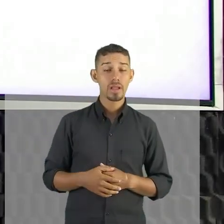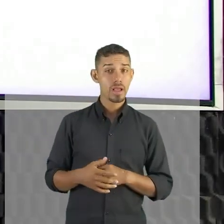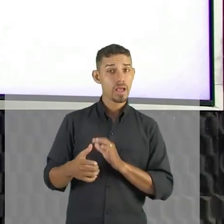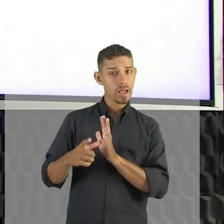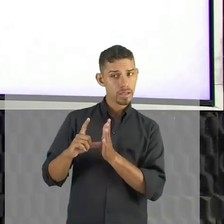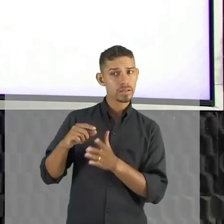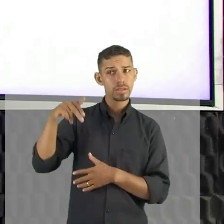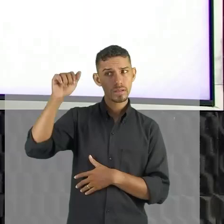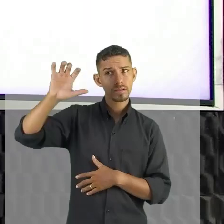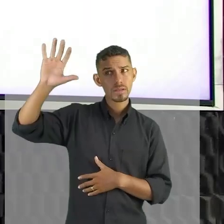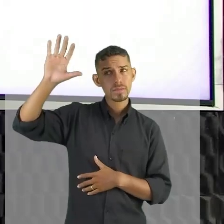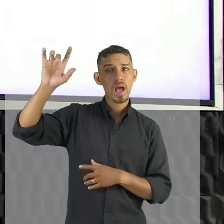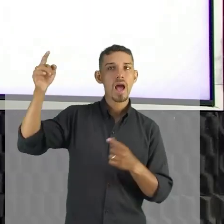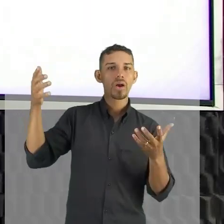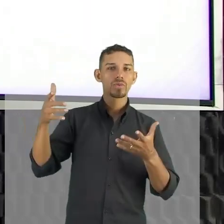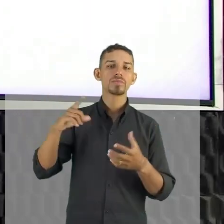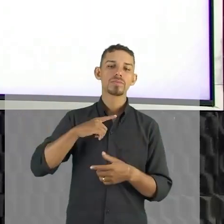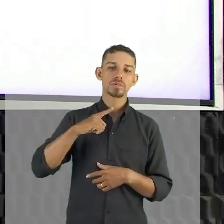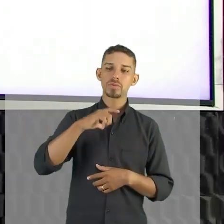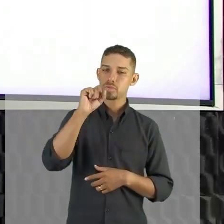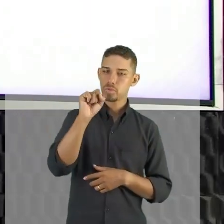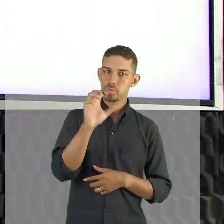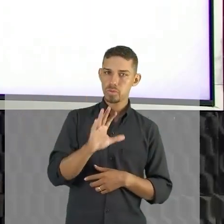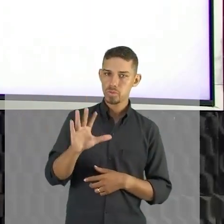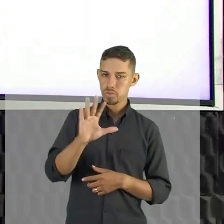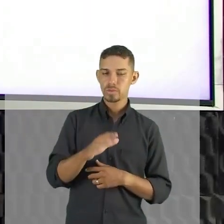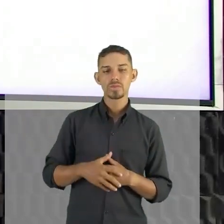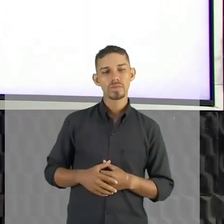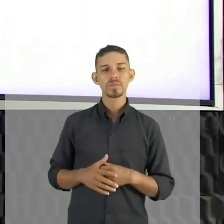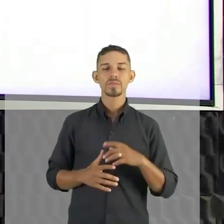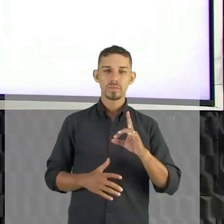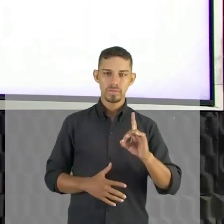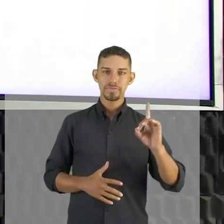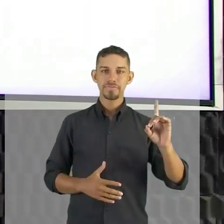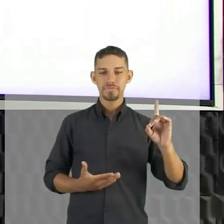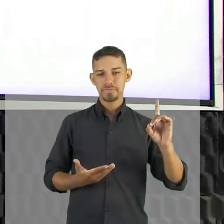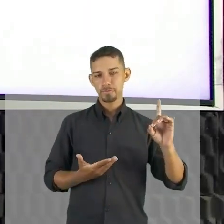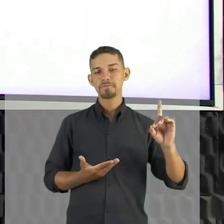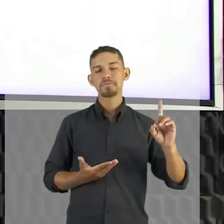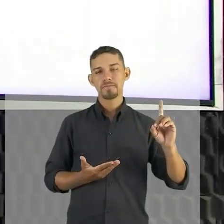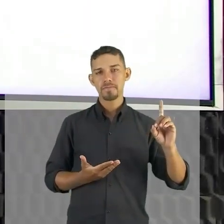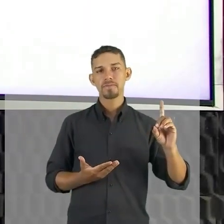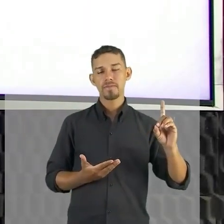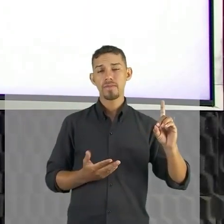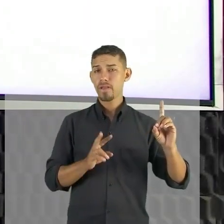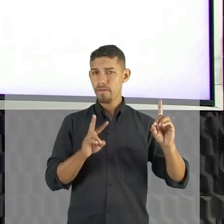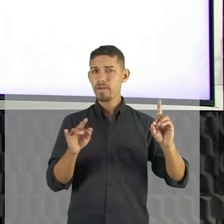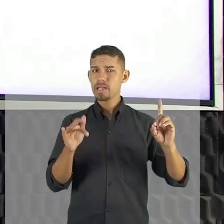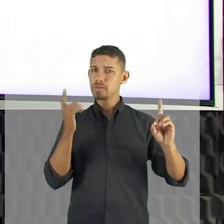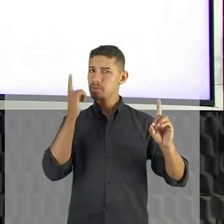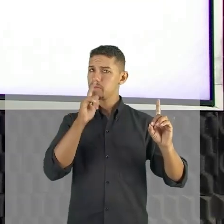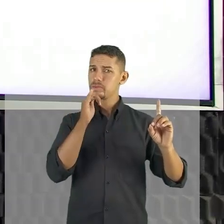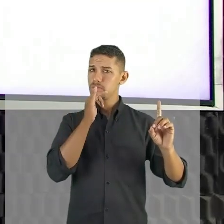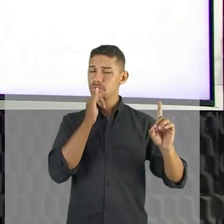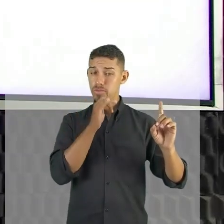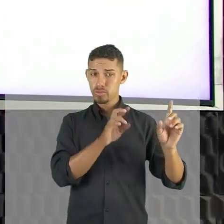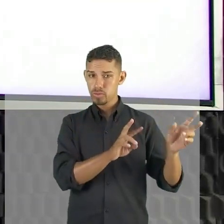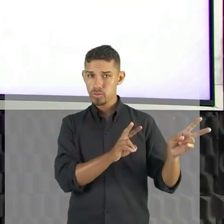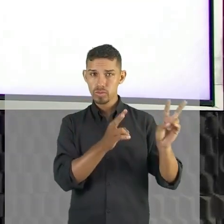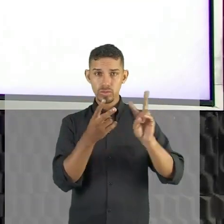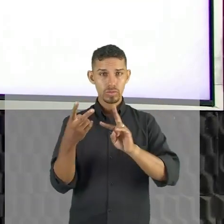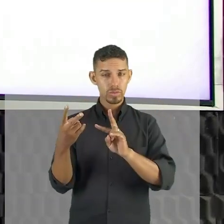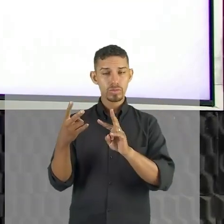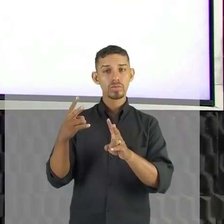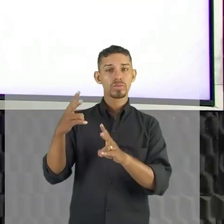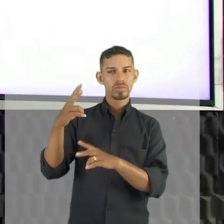aqui realmente no Nordeste, mas agora você tem no Centro-Sul. Então, a alternativa, gente, é a letra D, porque vai consolidar essa transferência do centro